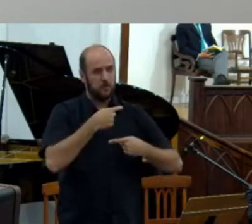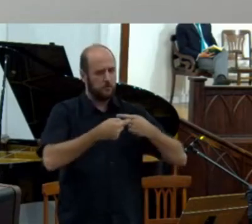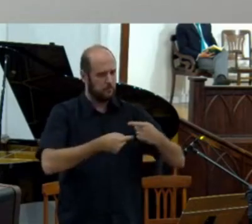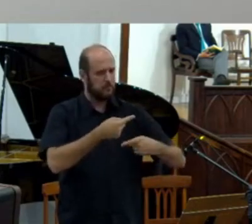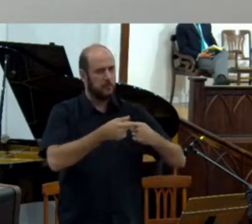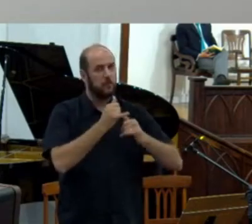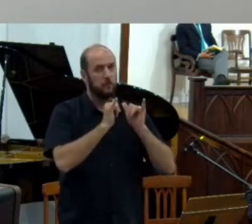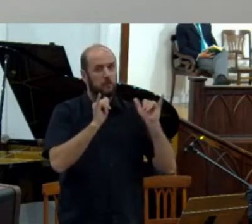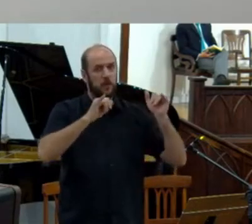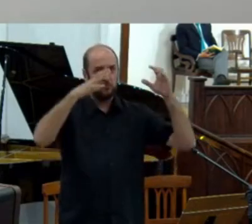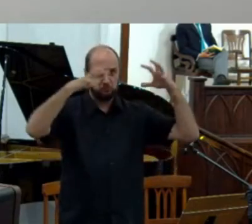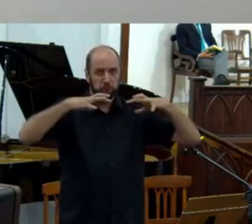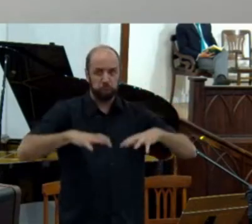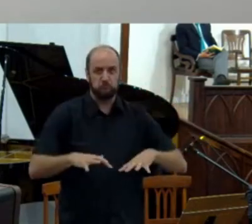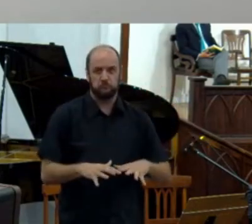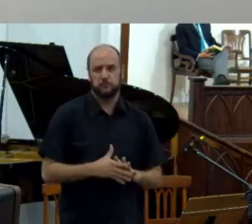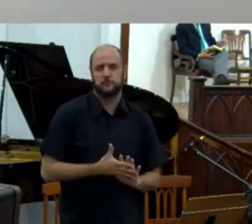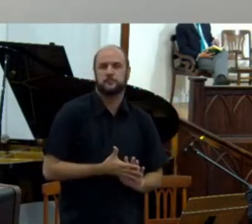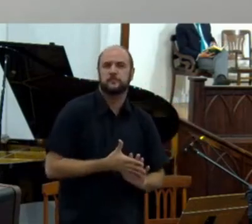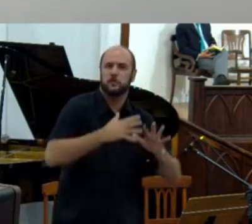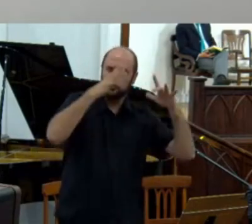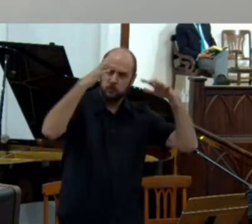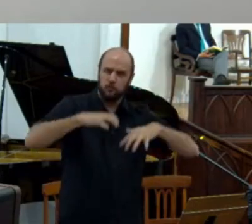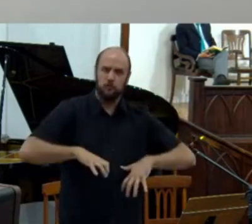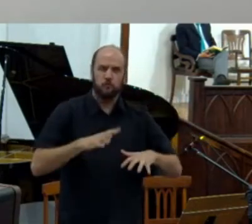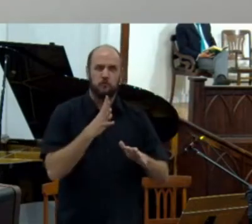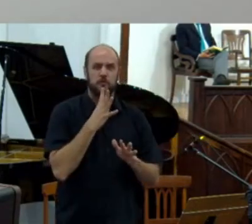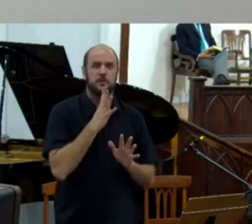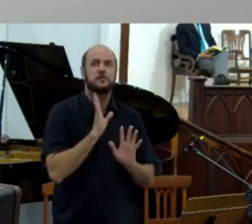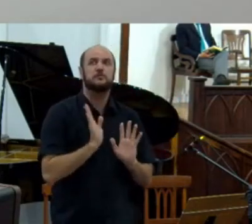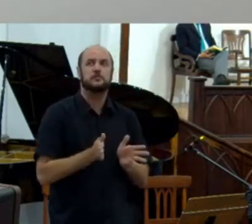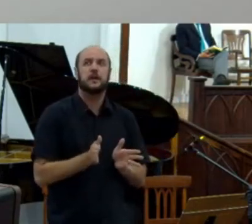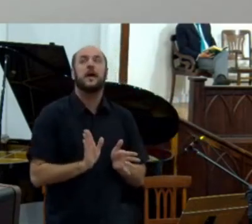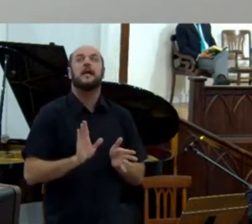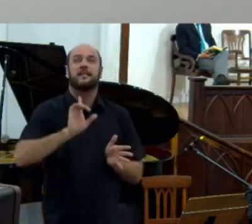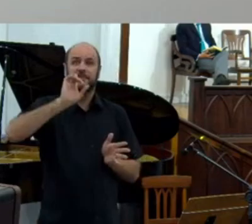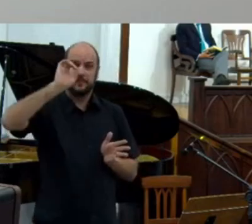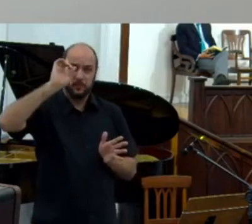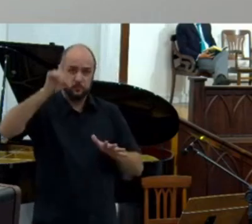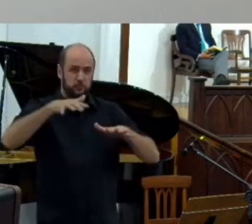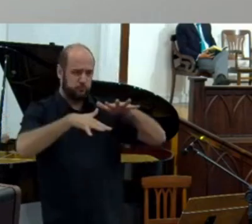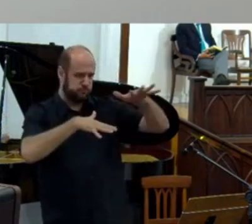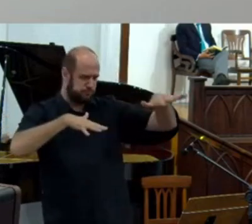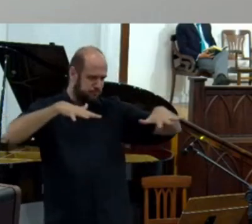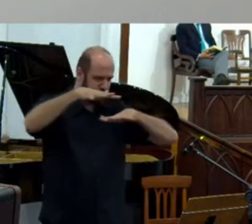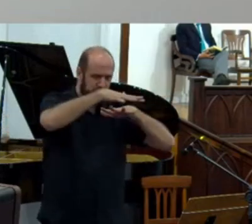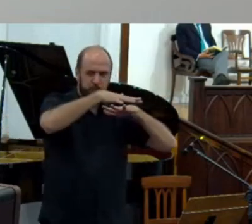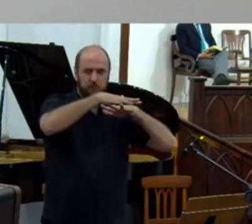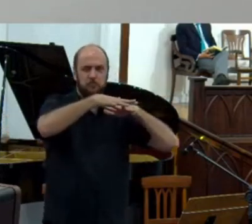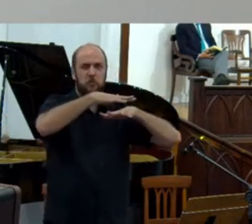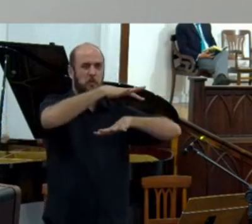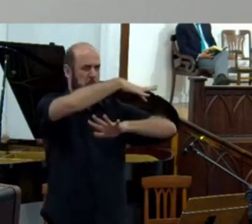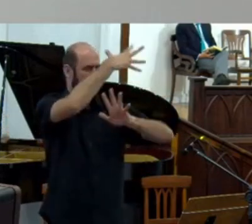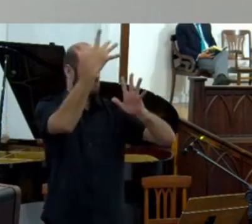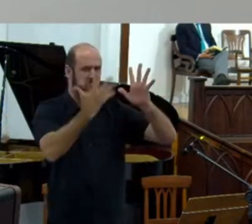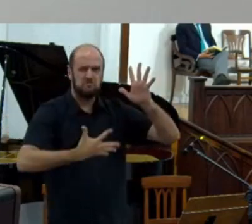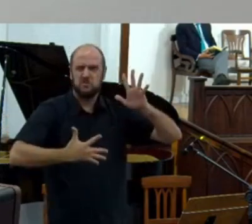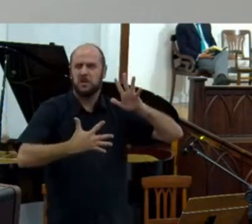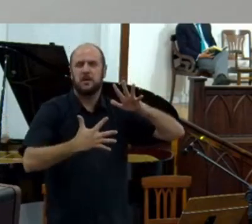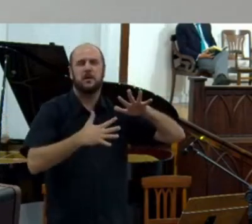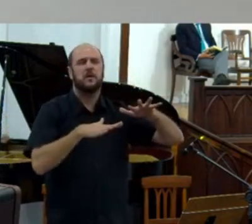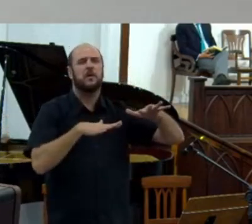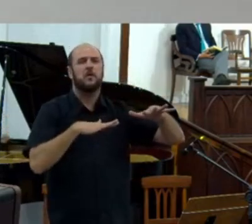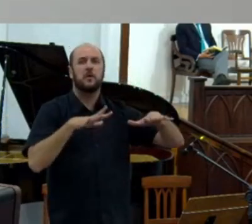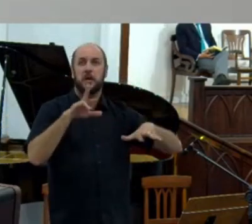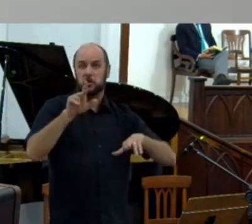do dilúvio. E se tem algo que o dilúvio é, uma intervenção divina sobrenatural de magnitude quase semelhante